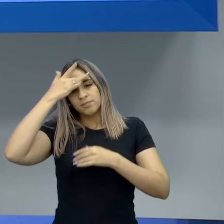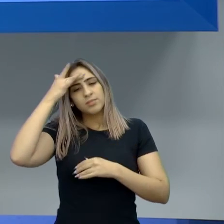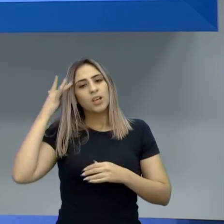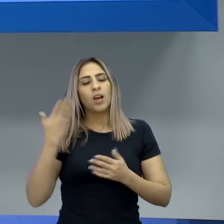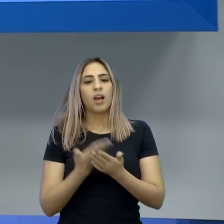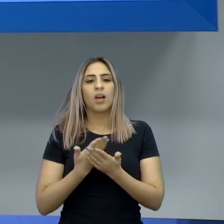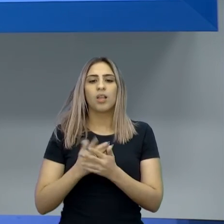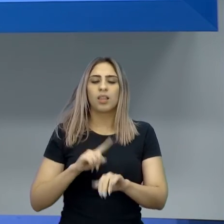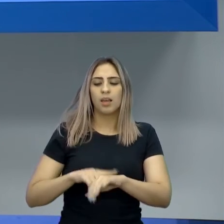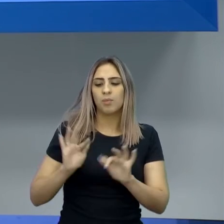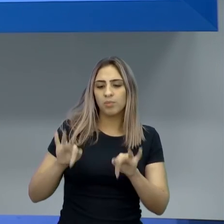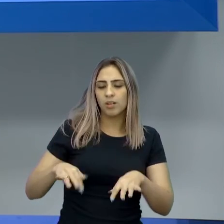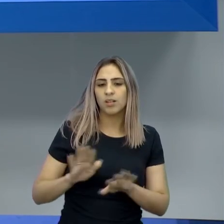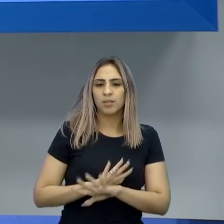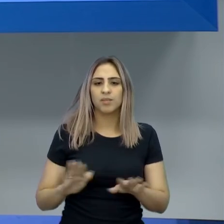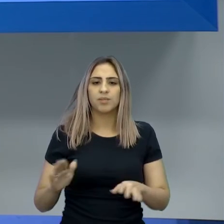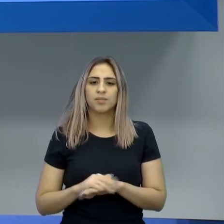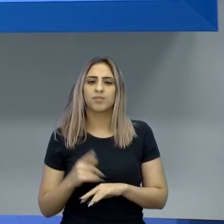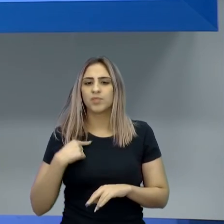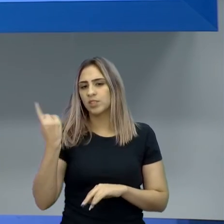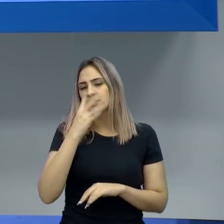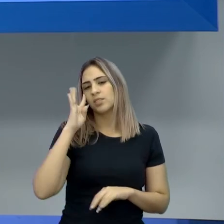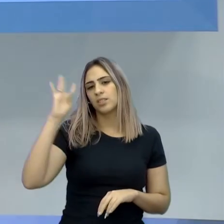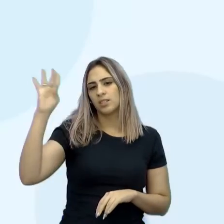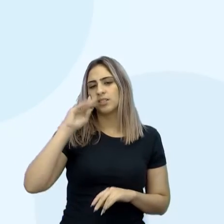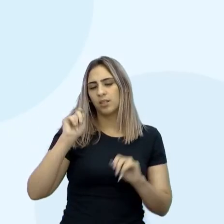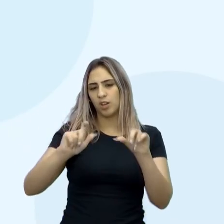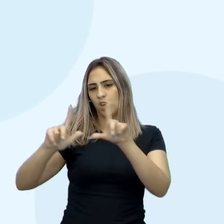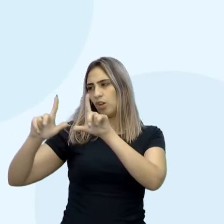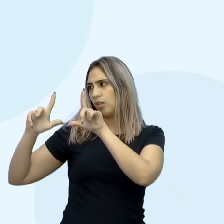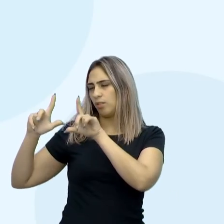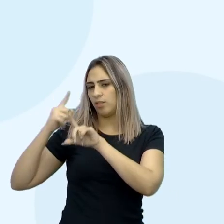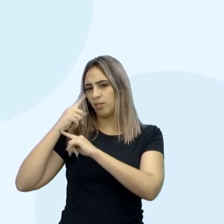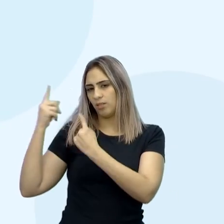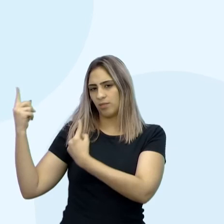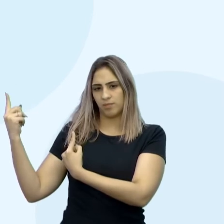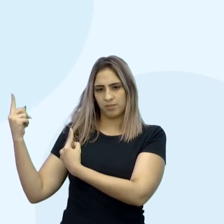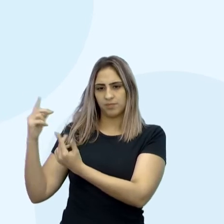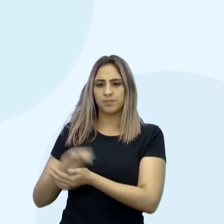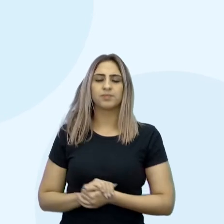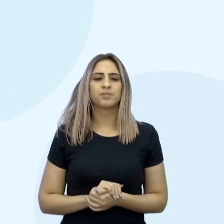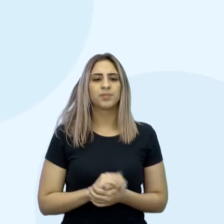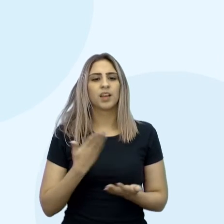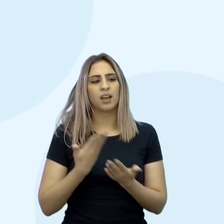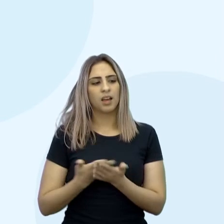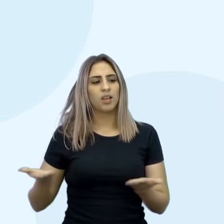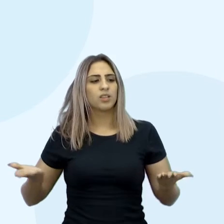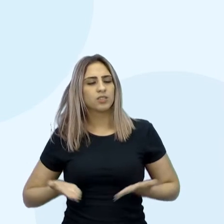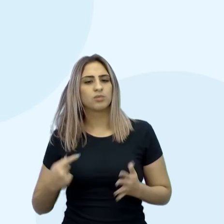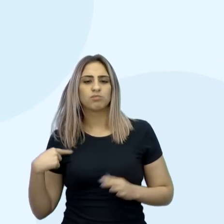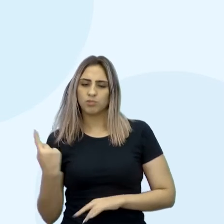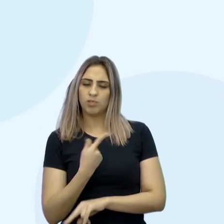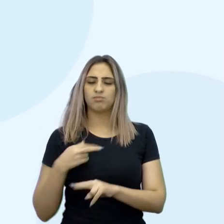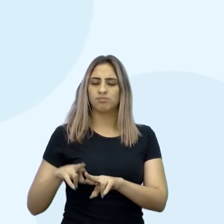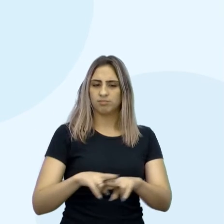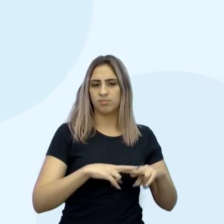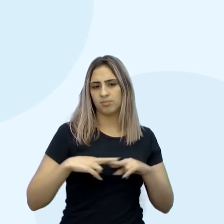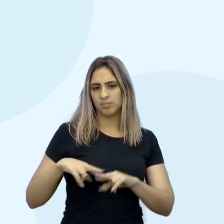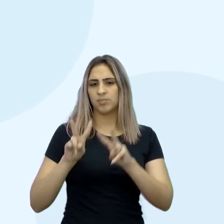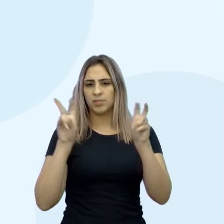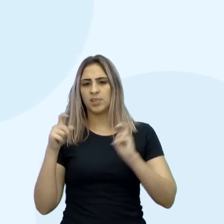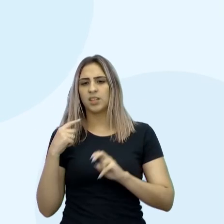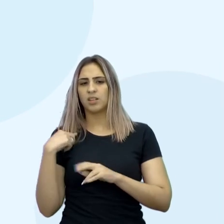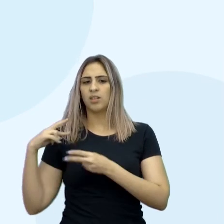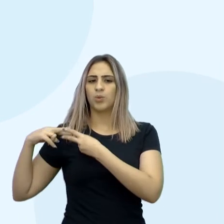está acabando, então eu vou jogar aí a nossa reflexão na tela, tá? Então, que é a seguinte, na aula de hoje, nós recapitulamos um pouco da